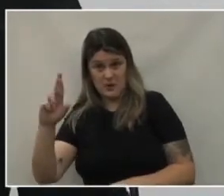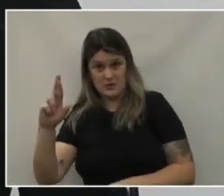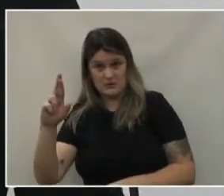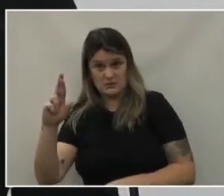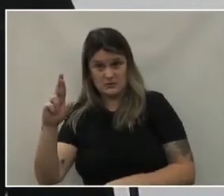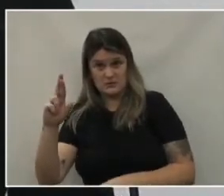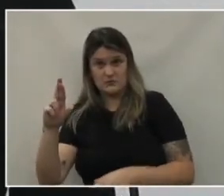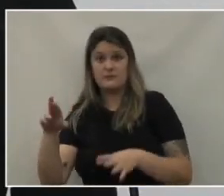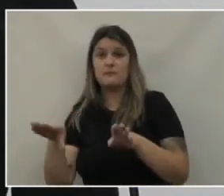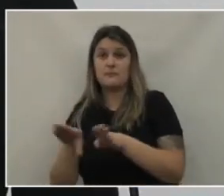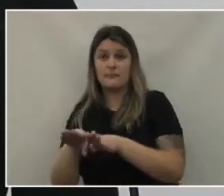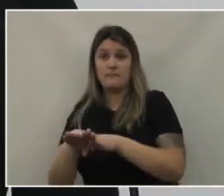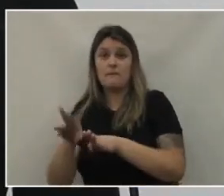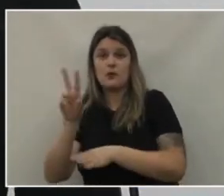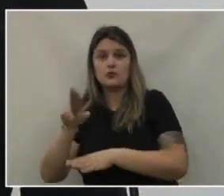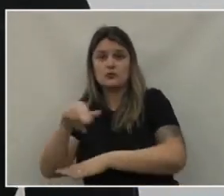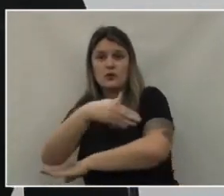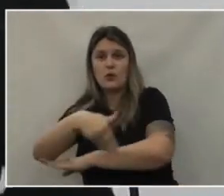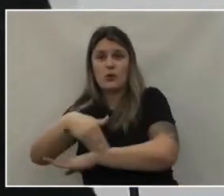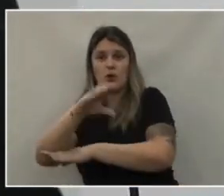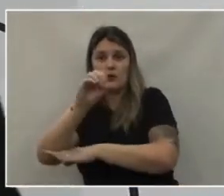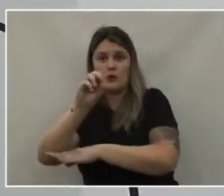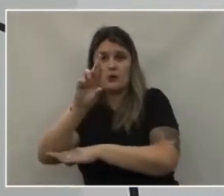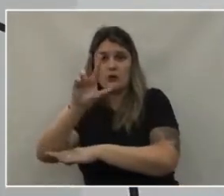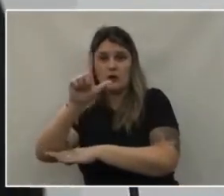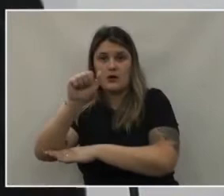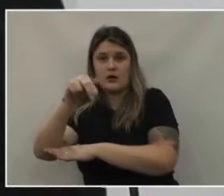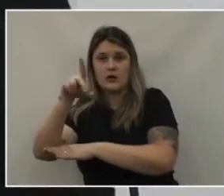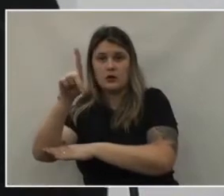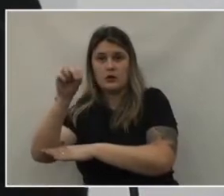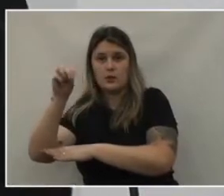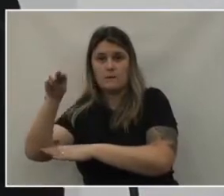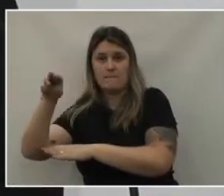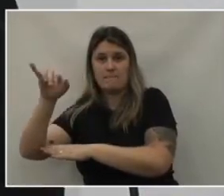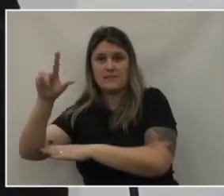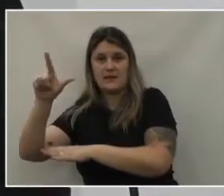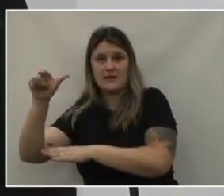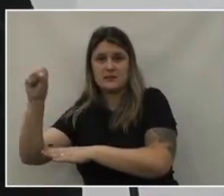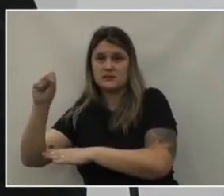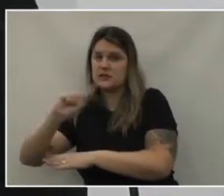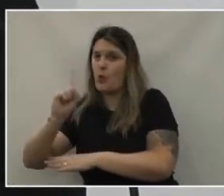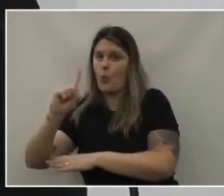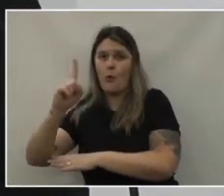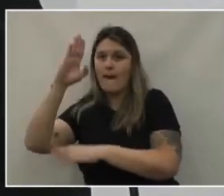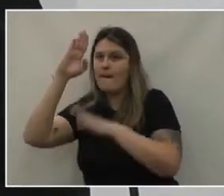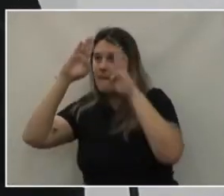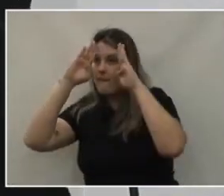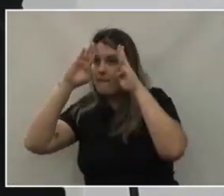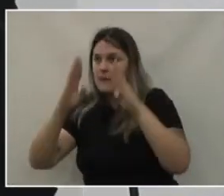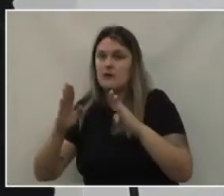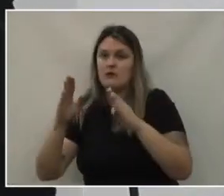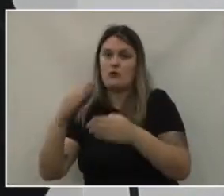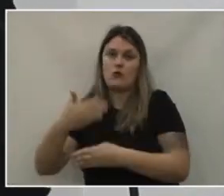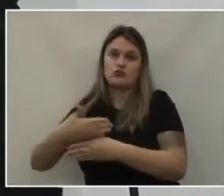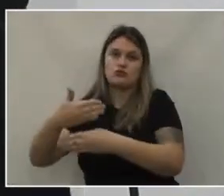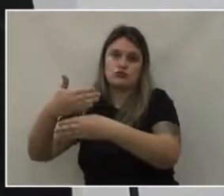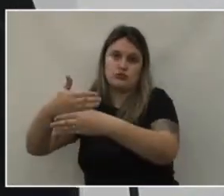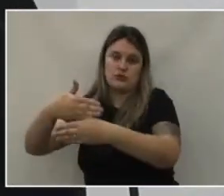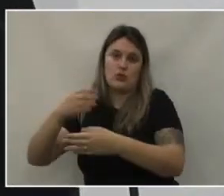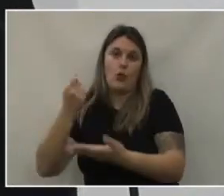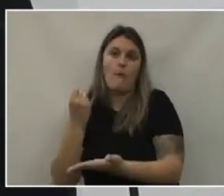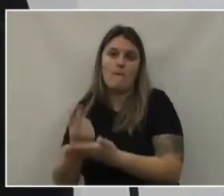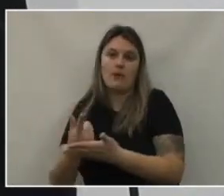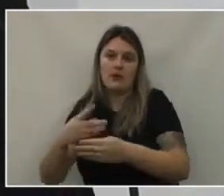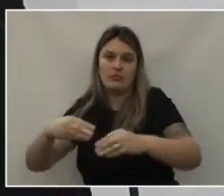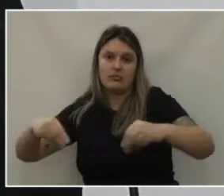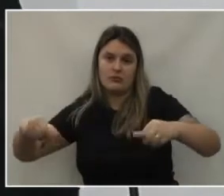entrada pela Orlando Miles. Então, ao meu ver, esse não é uma prioridade para nós hoje. De ali a gente